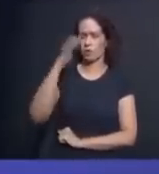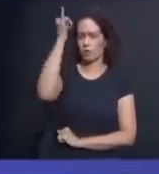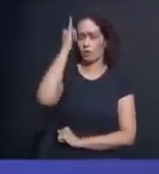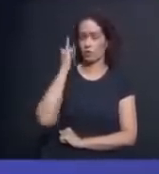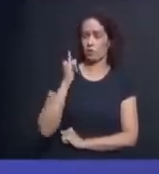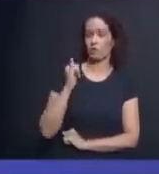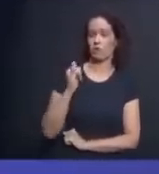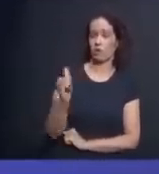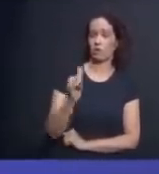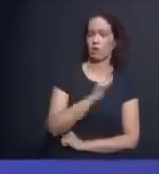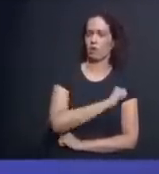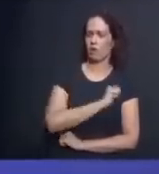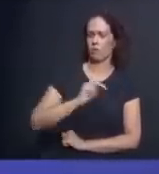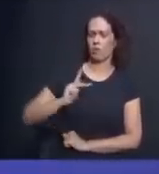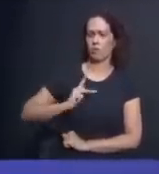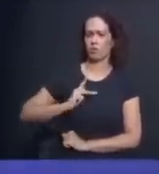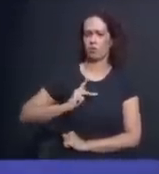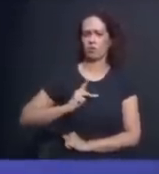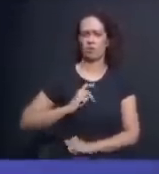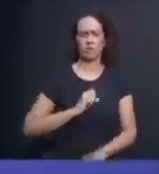comigo.